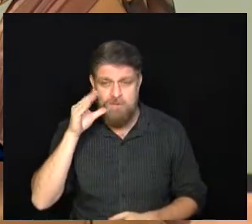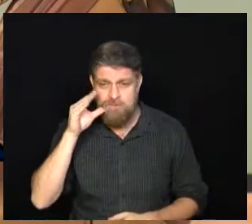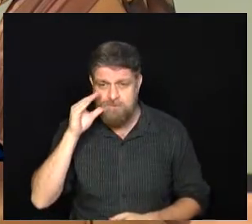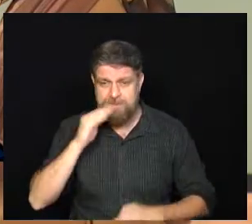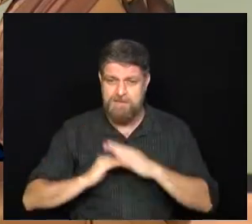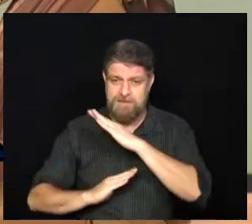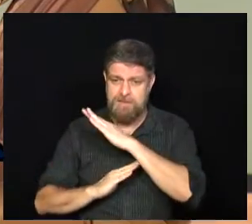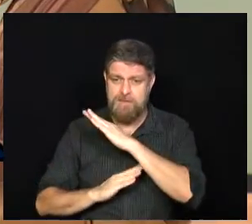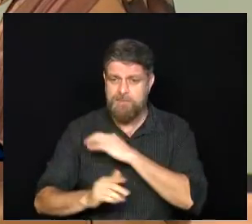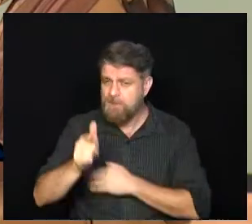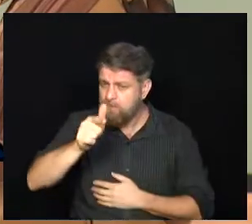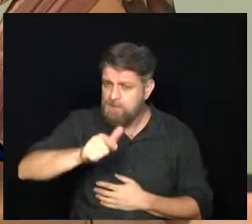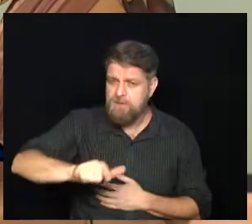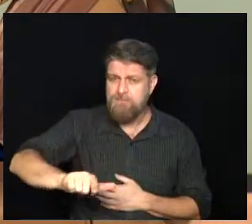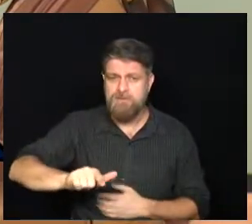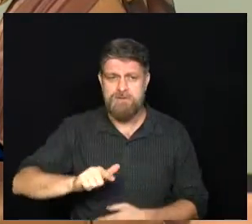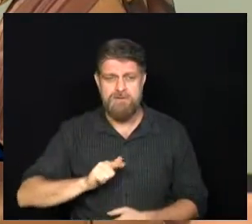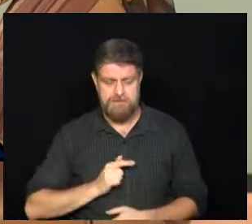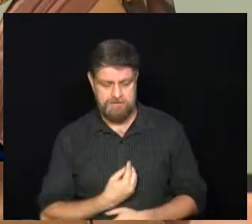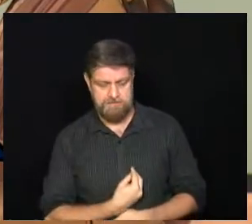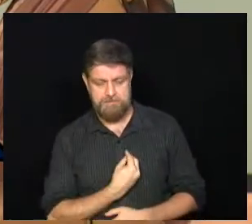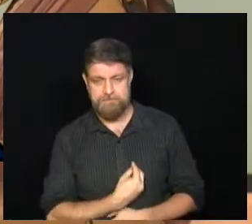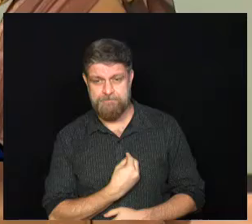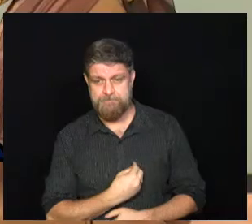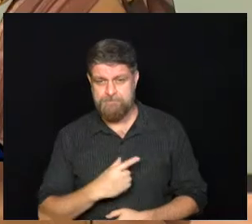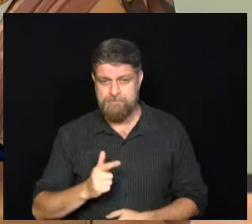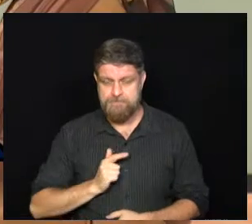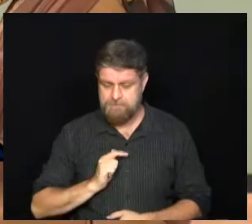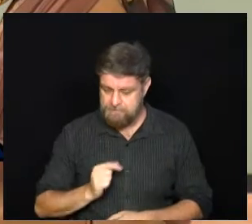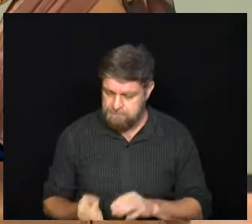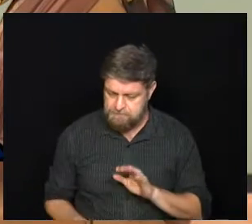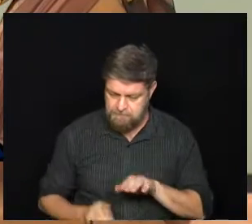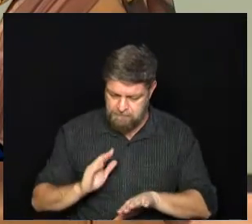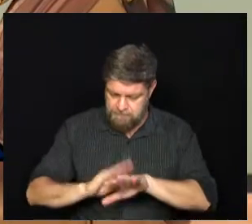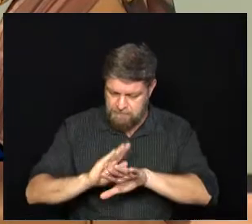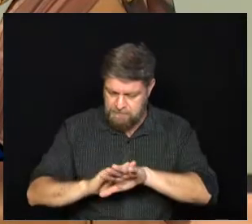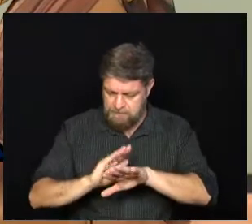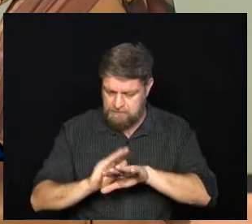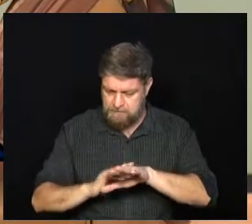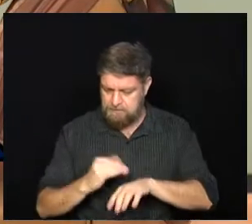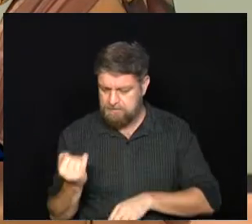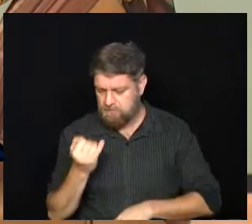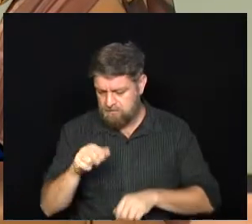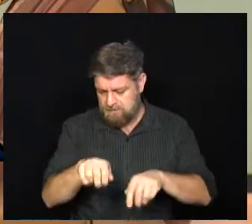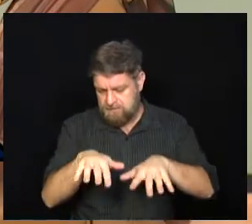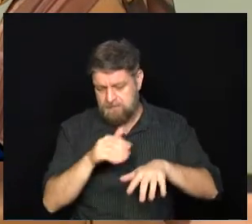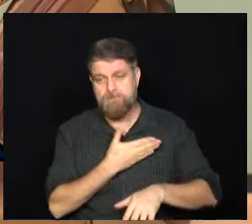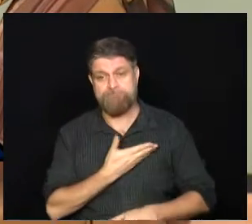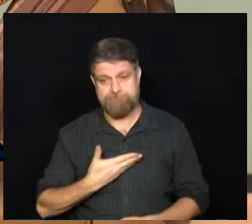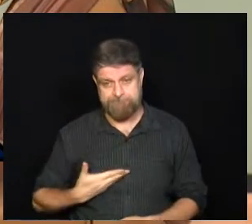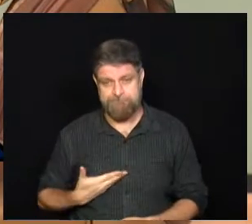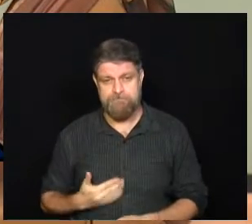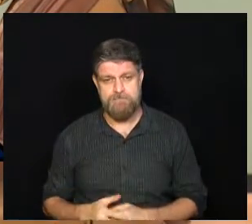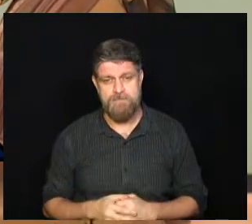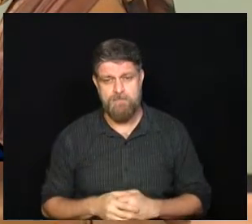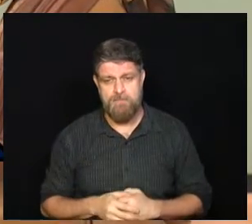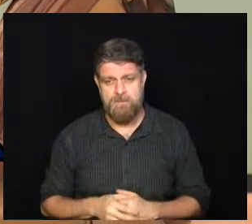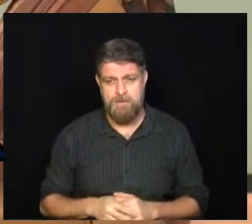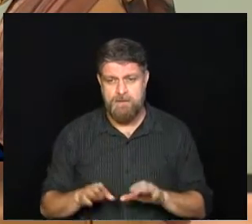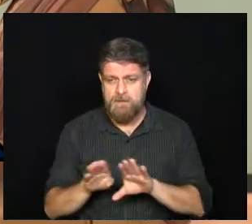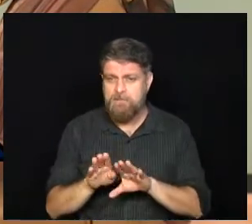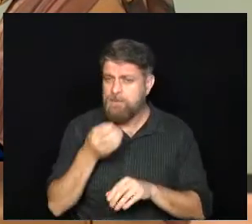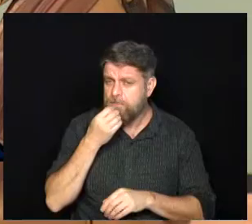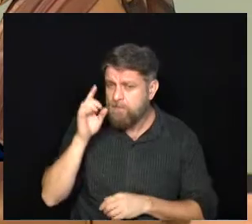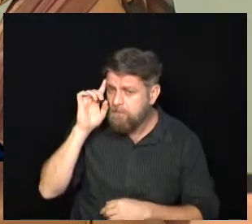uma vez, que têm aqui garantido a realização dessa importante audiência. E também bom